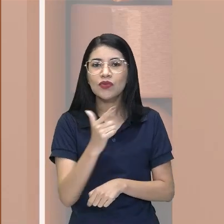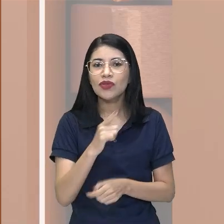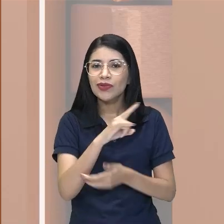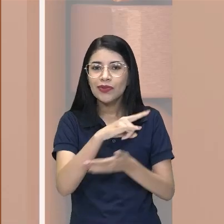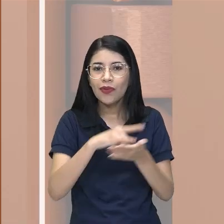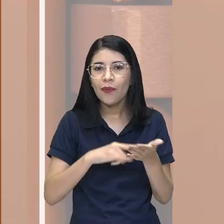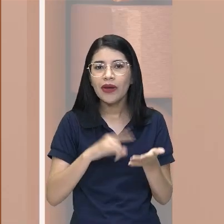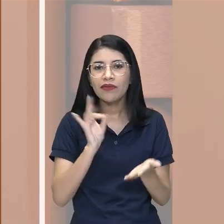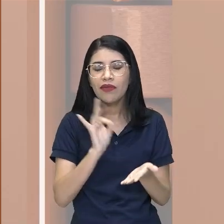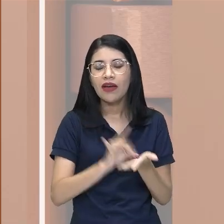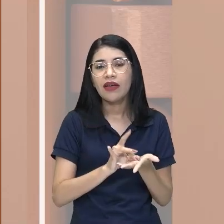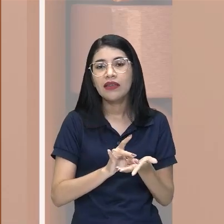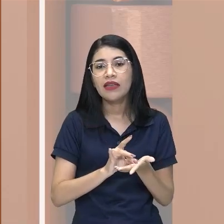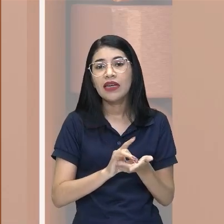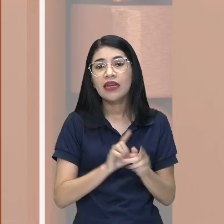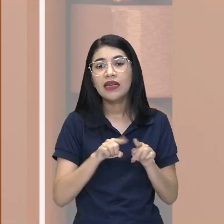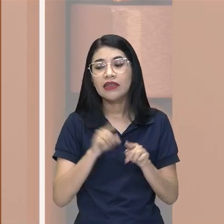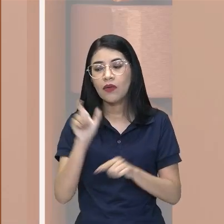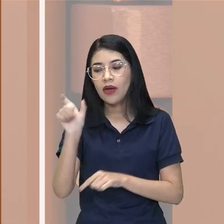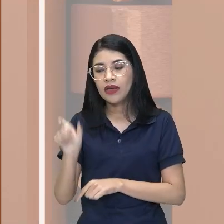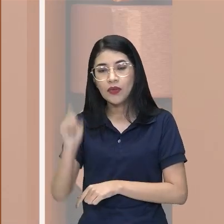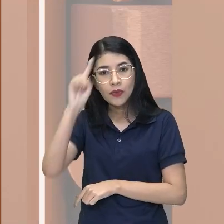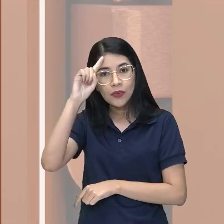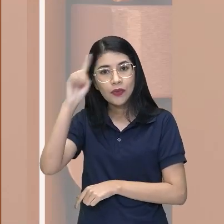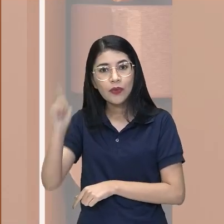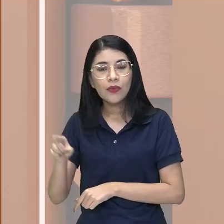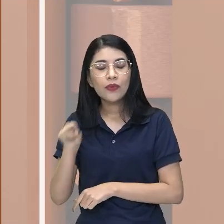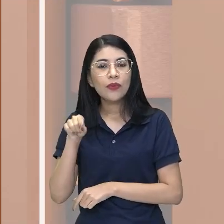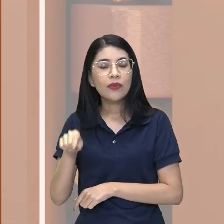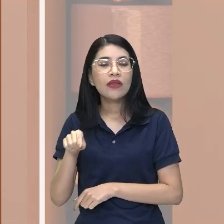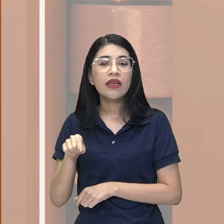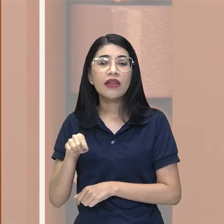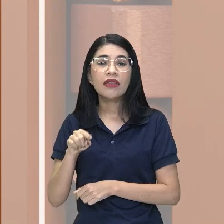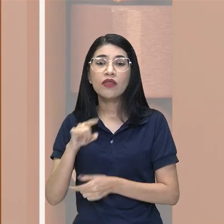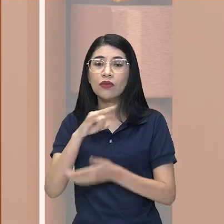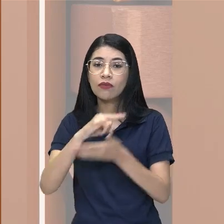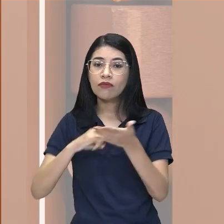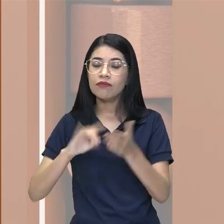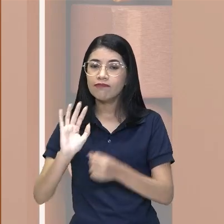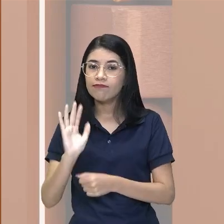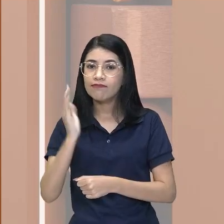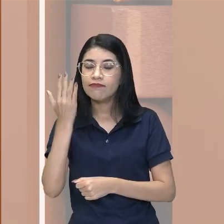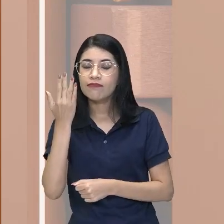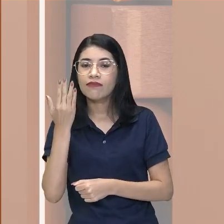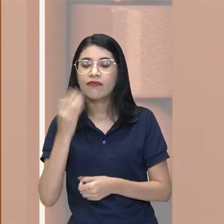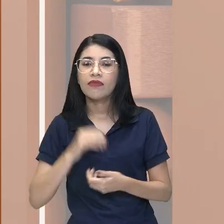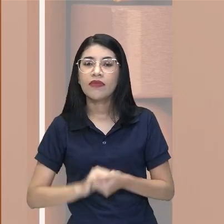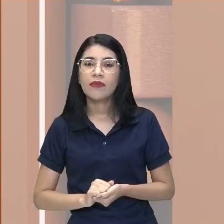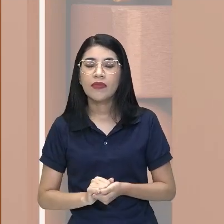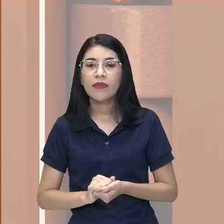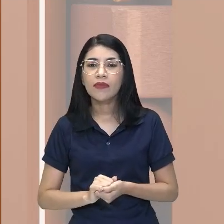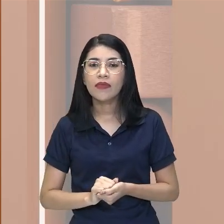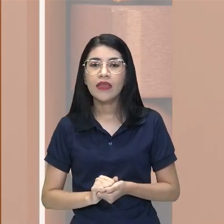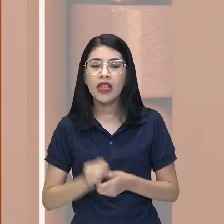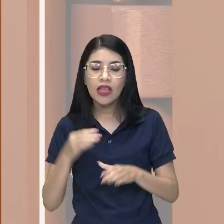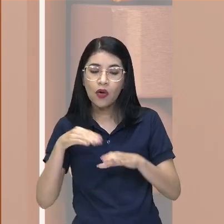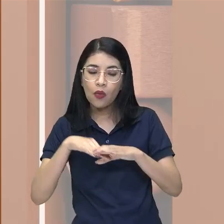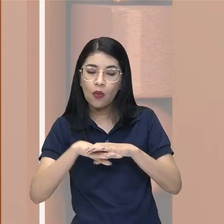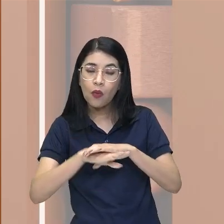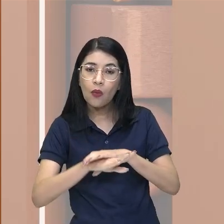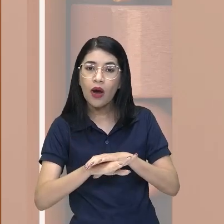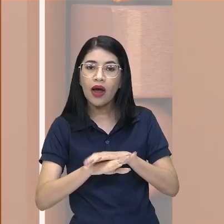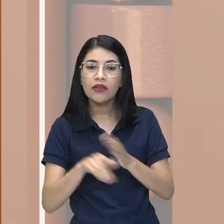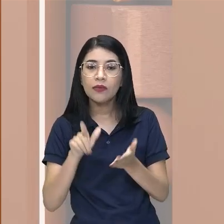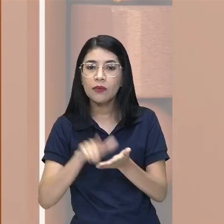que o grande proprietário rural faz? Falsifica um documento, coloca ali na gaveta, joga